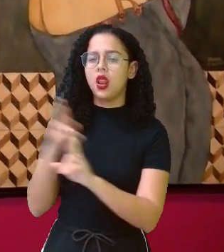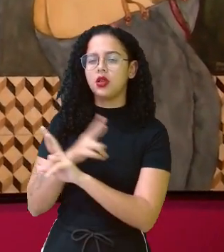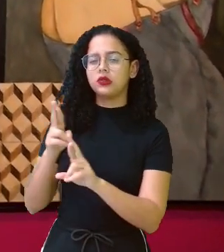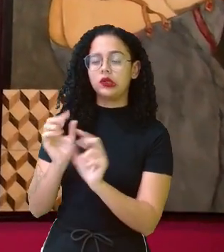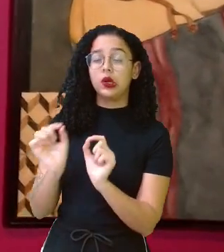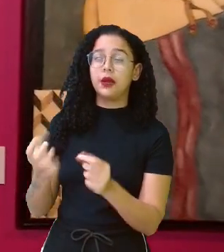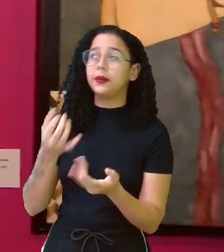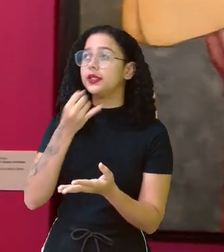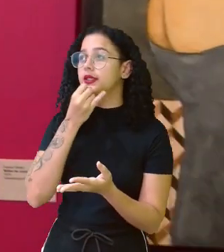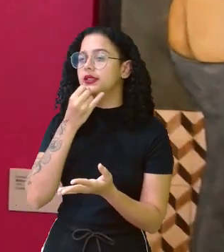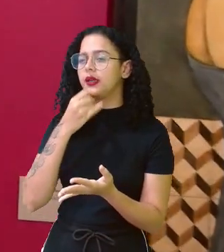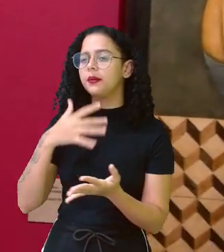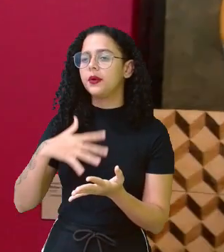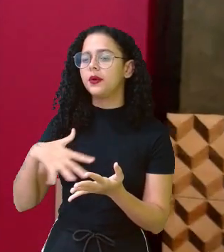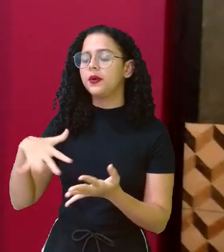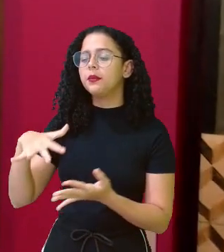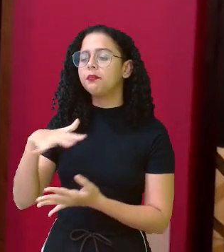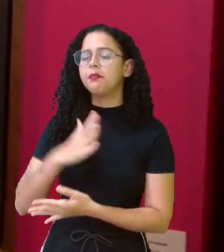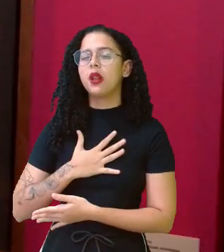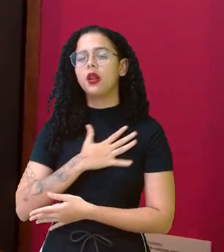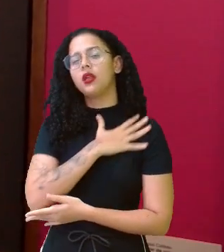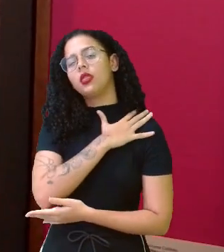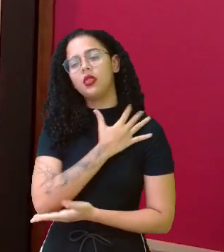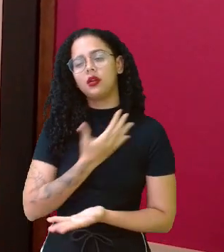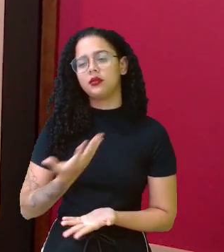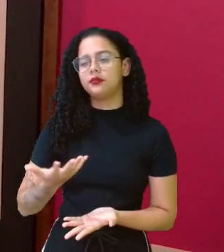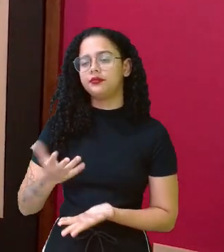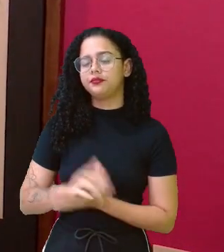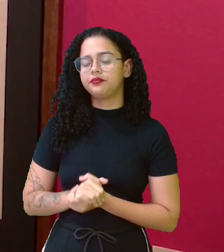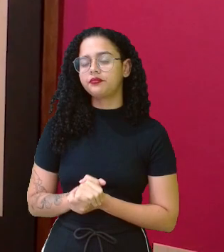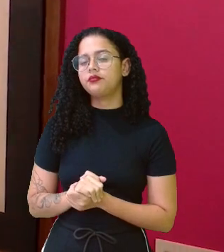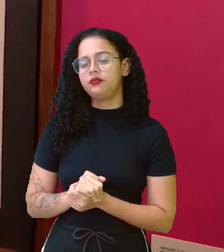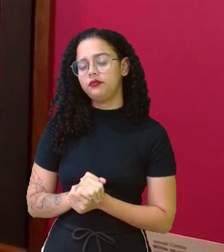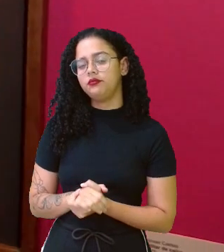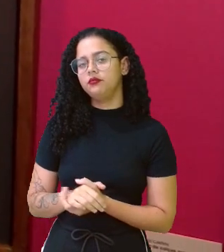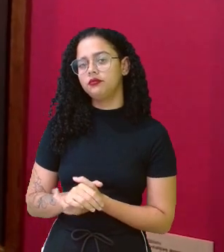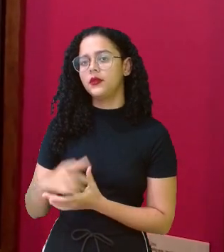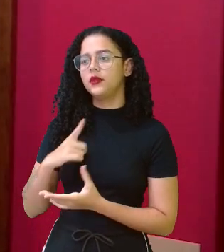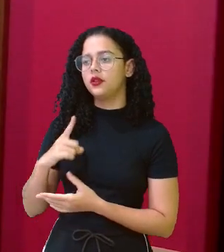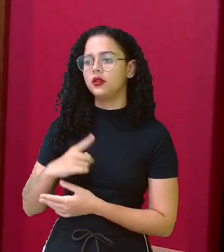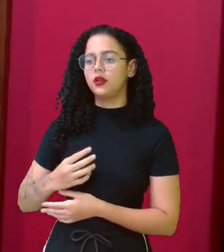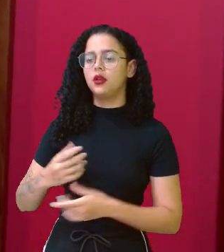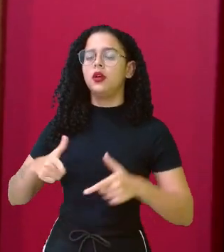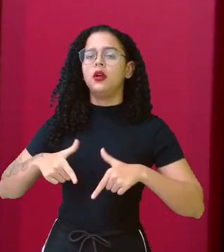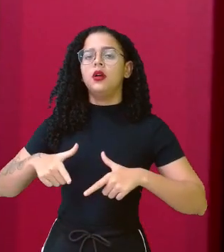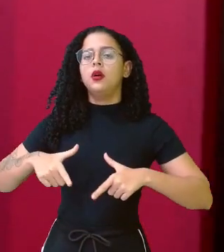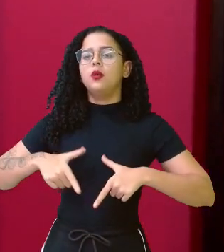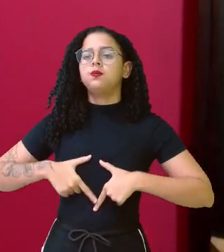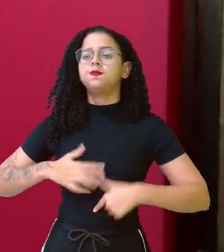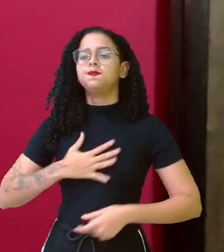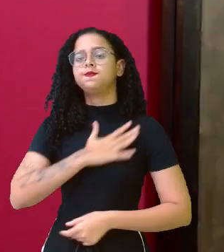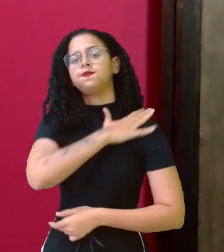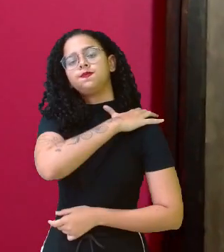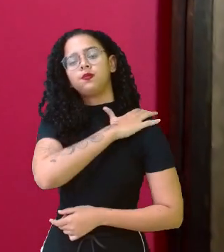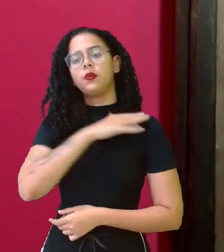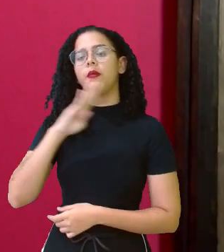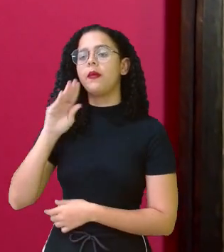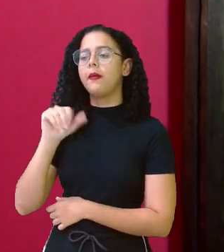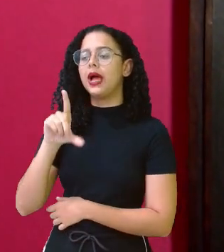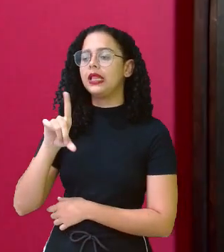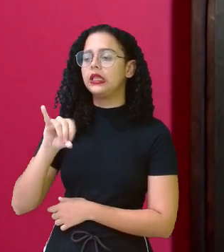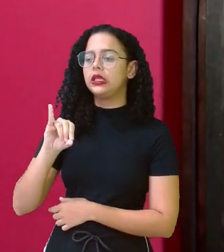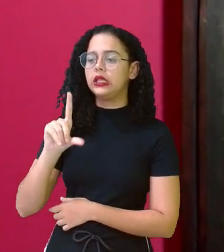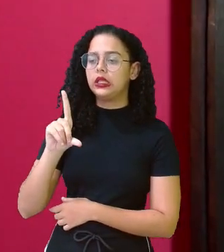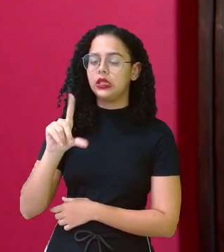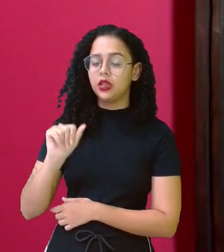parte militar, vamos por assim dizer, né? Aqui a gente tem o general de Badida, né? Sim. E a gente tem Ismael